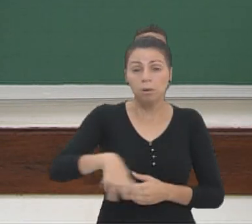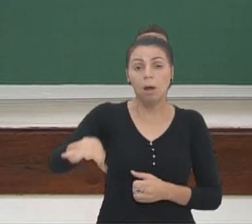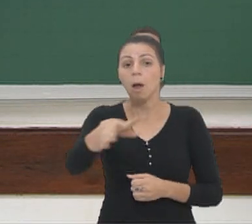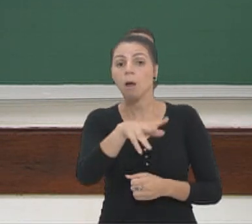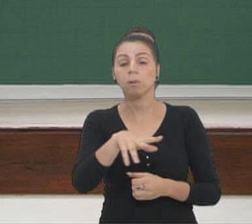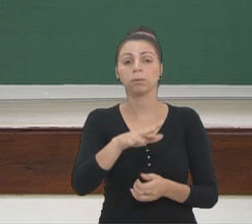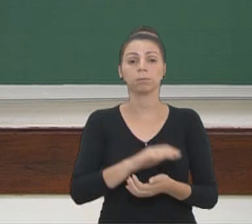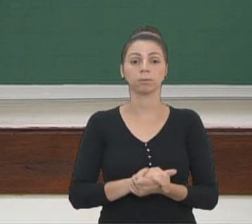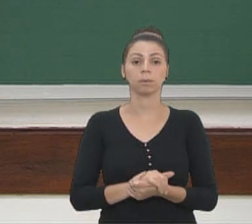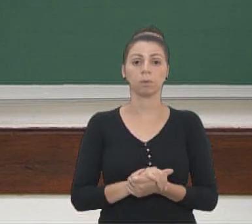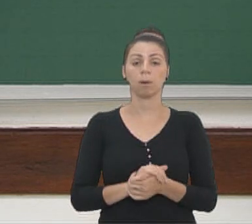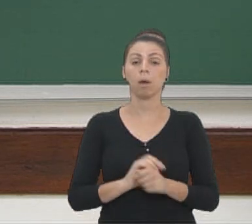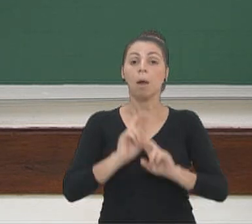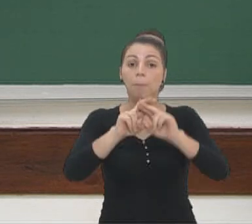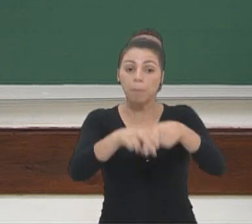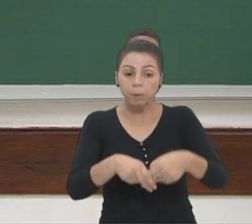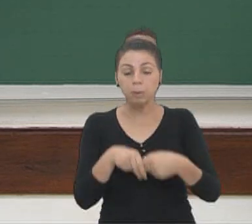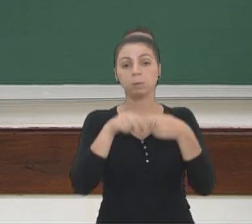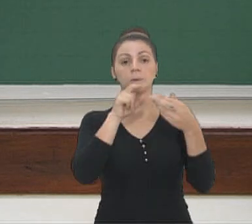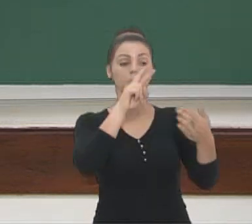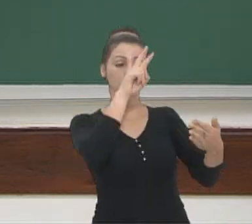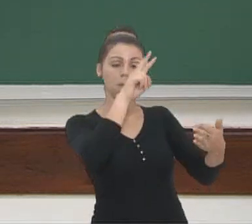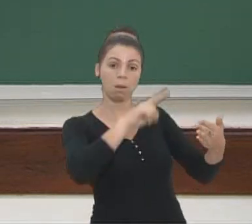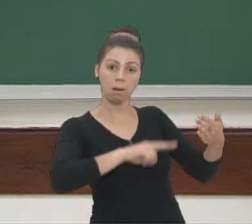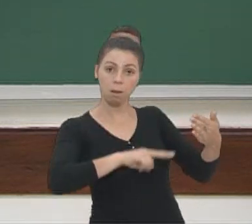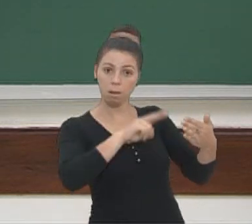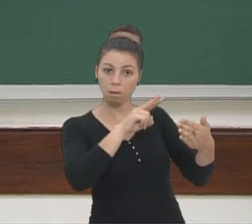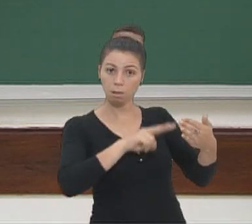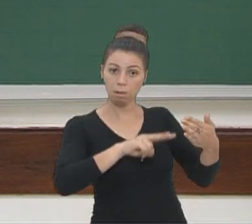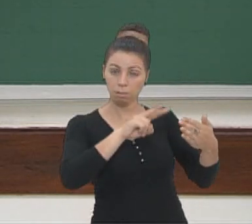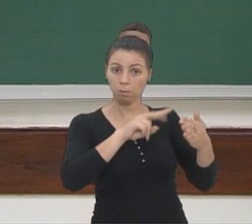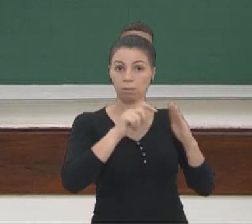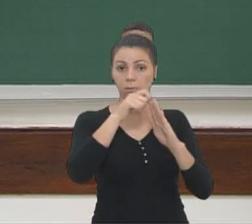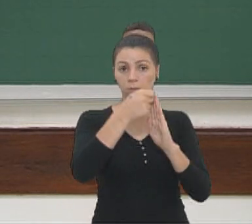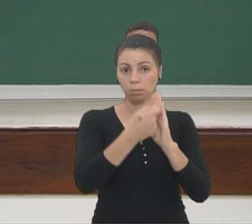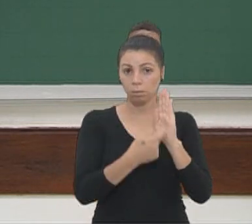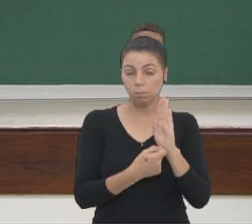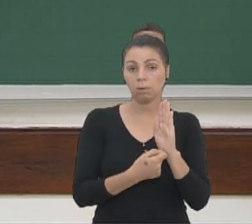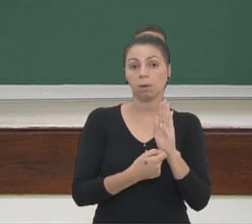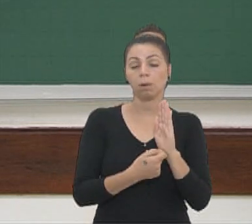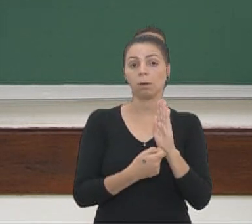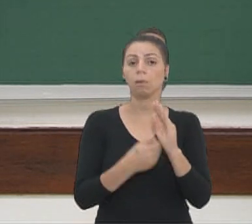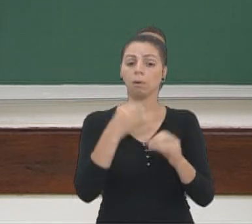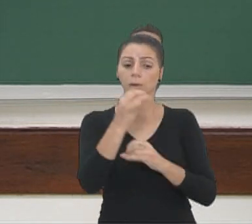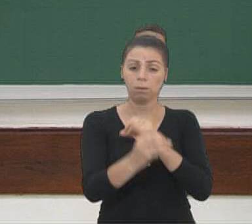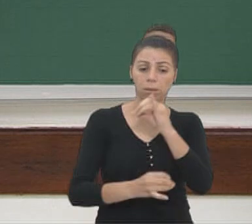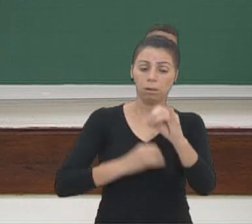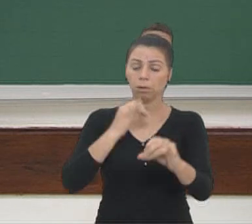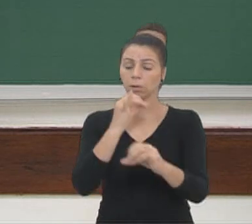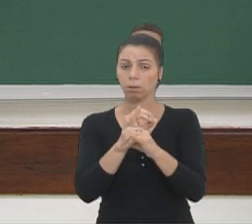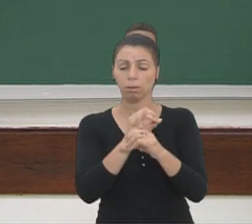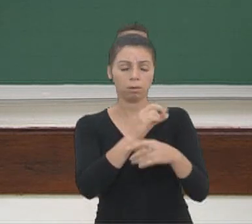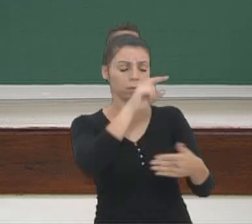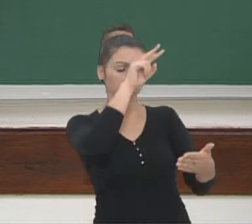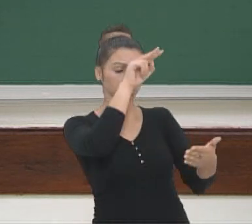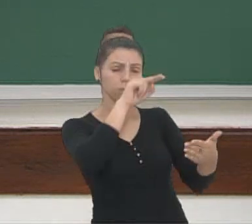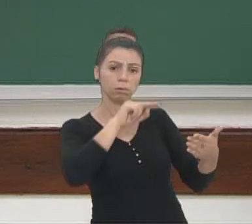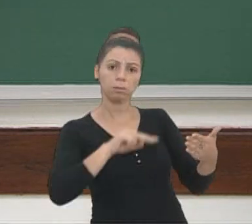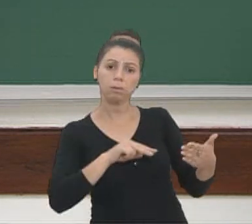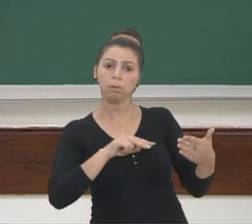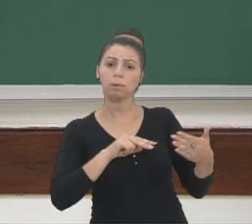isso a gente lê os textos aí que a gente recebe ou que a gente vê, acessa na internet, a gente lê